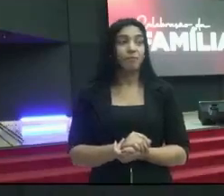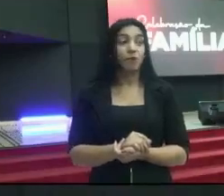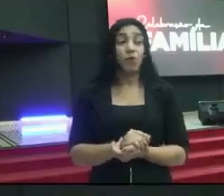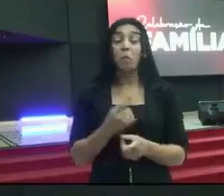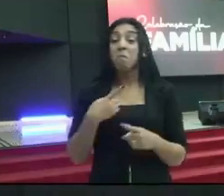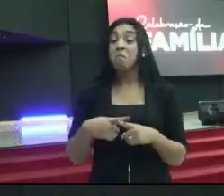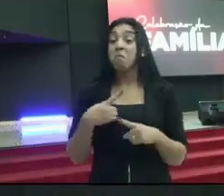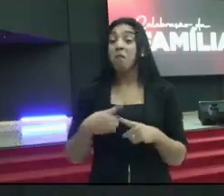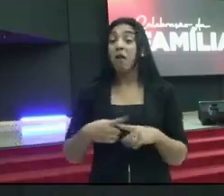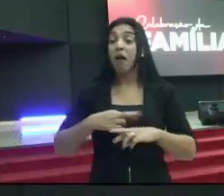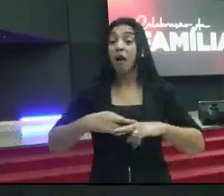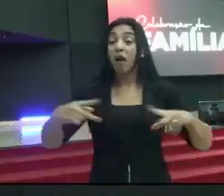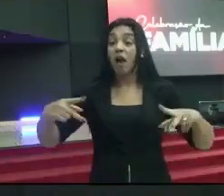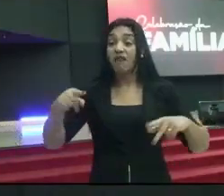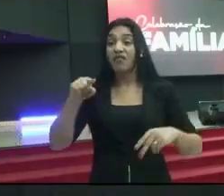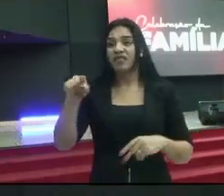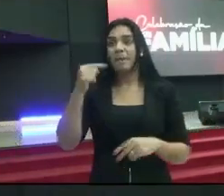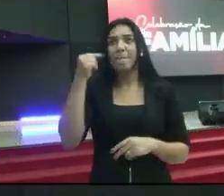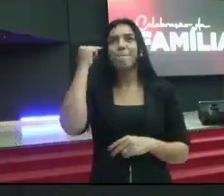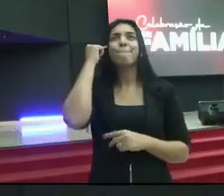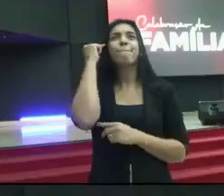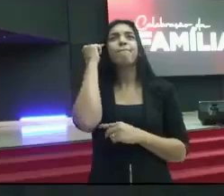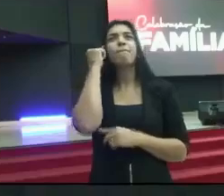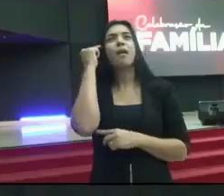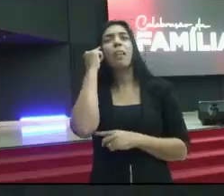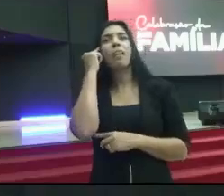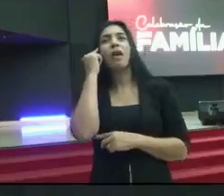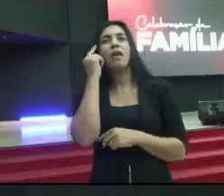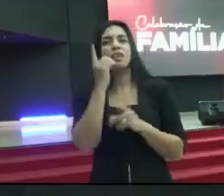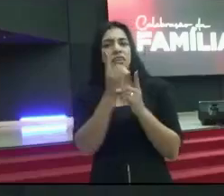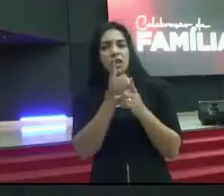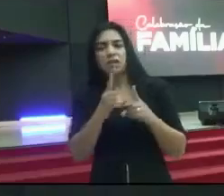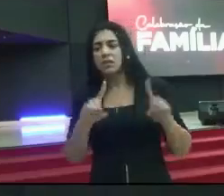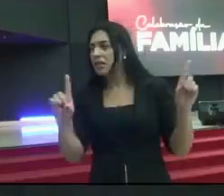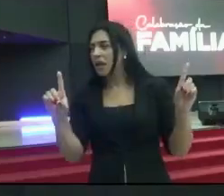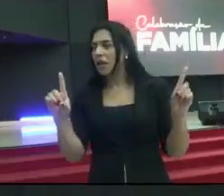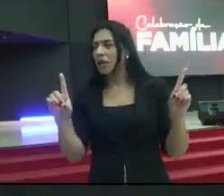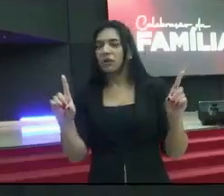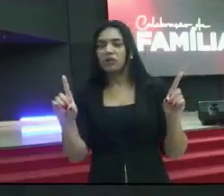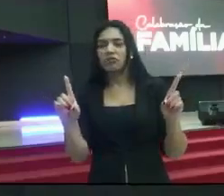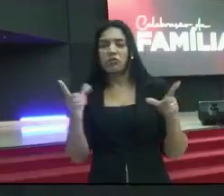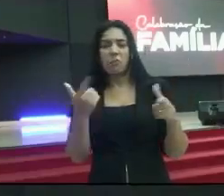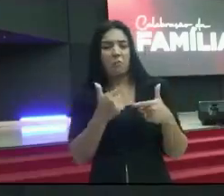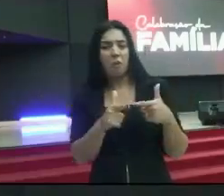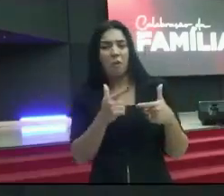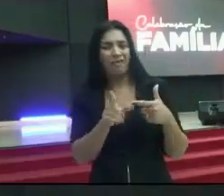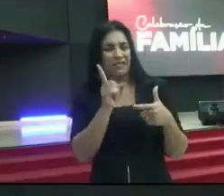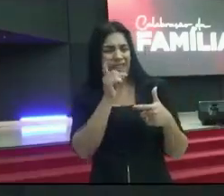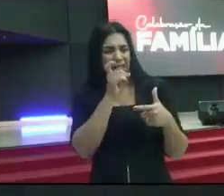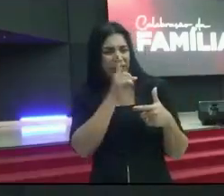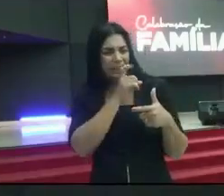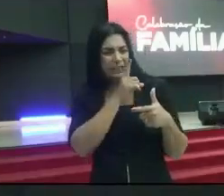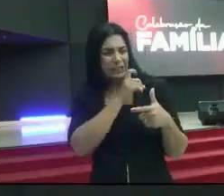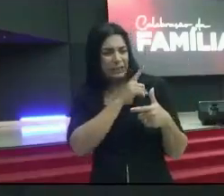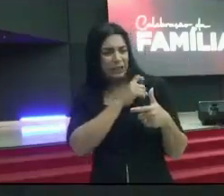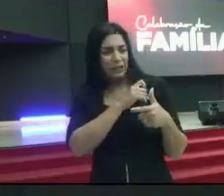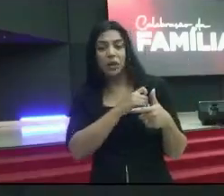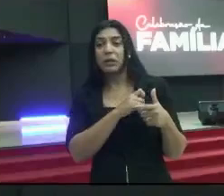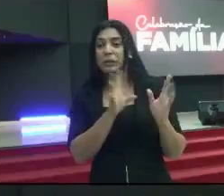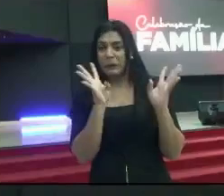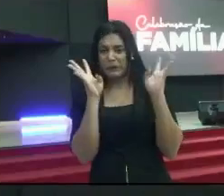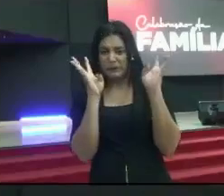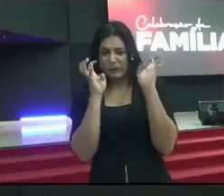Porque as coisas que você considera desertos na sua vida, na verdade